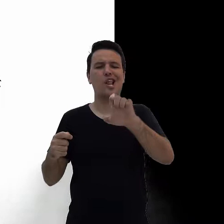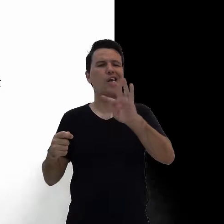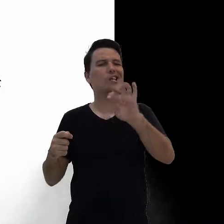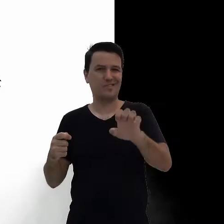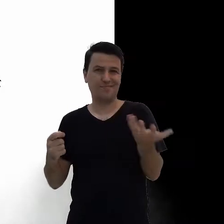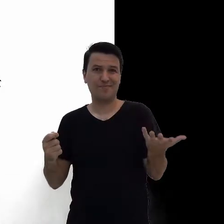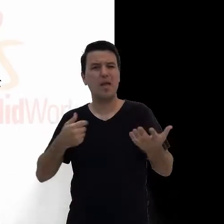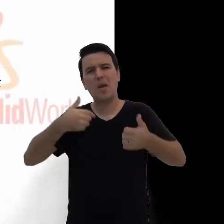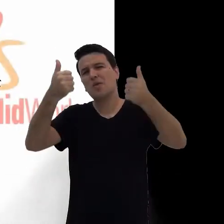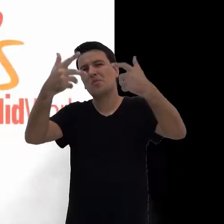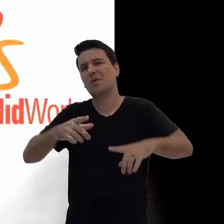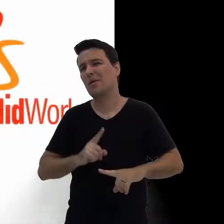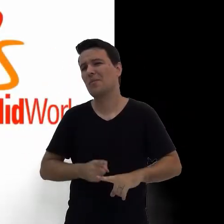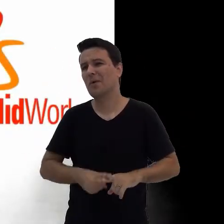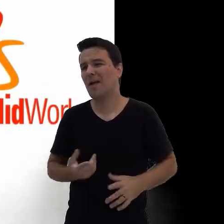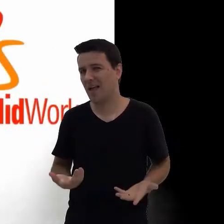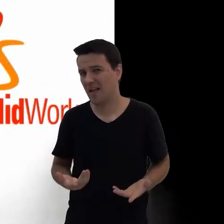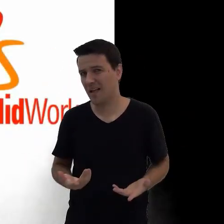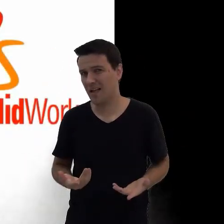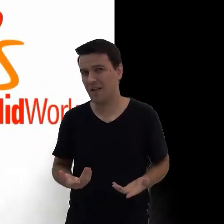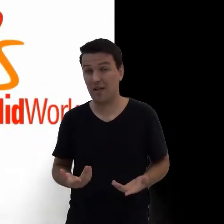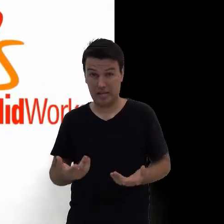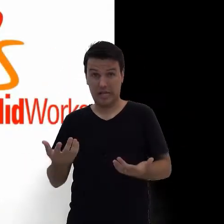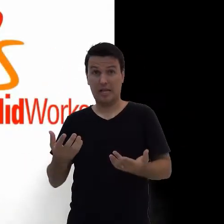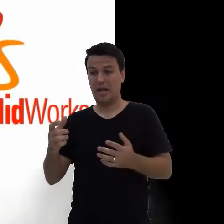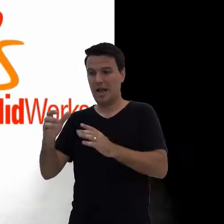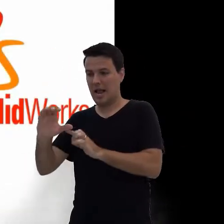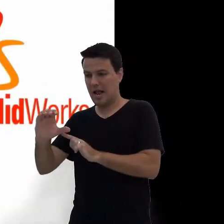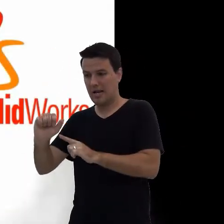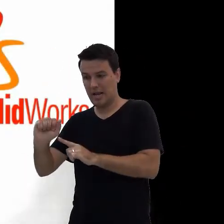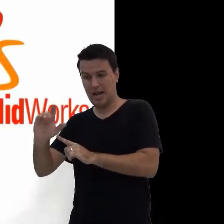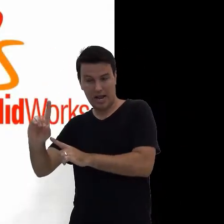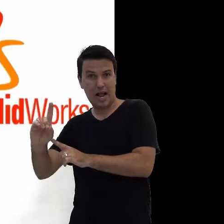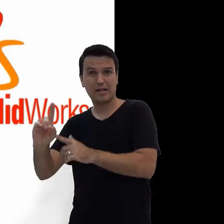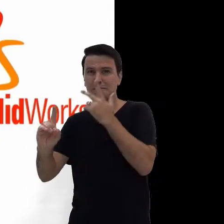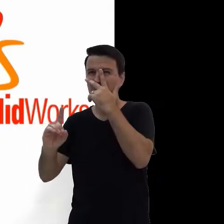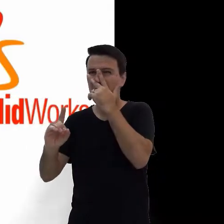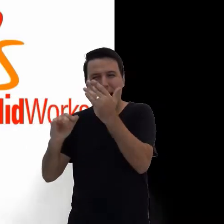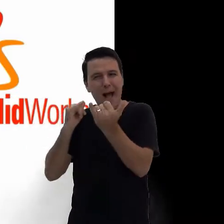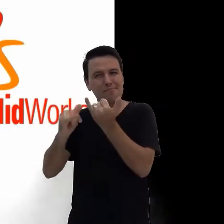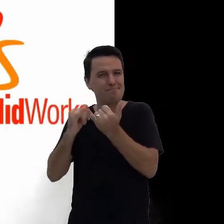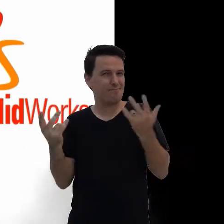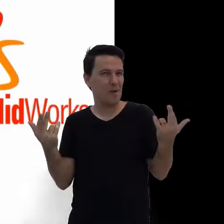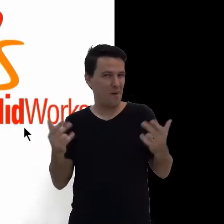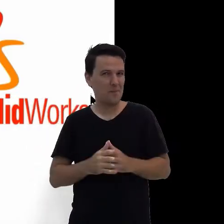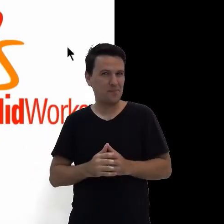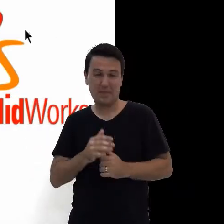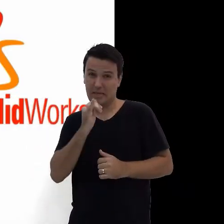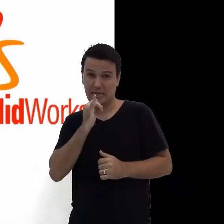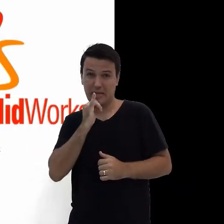falando tudo isso para mostrar para vocês que no CAD acontece algo parecido. Isso